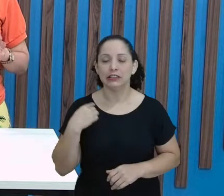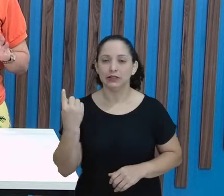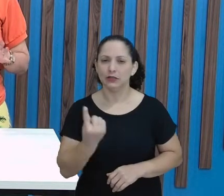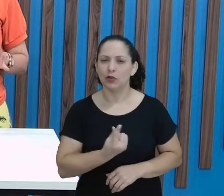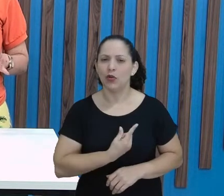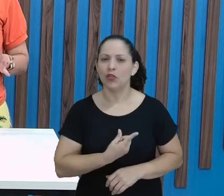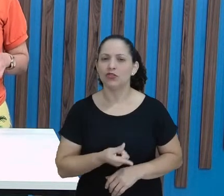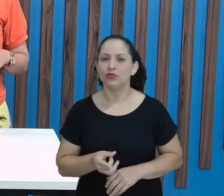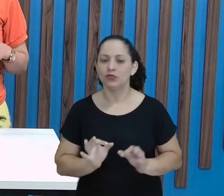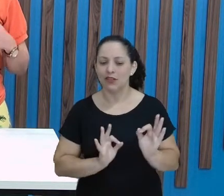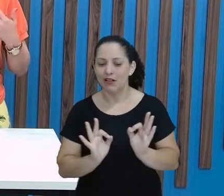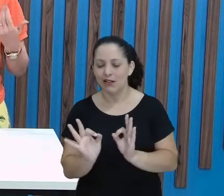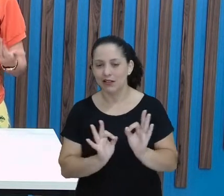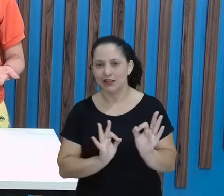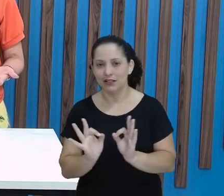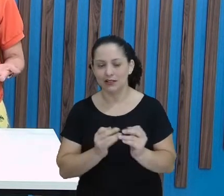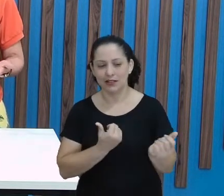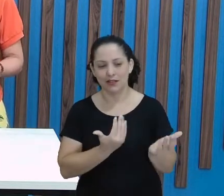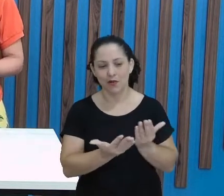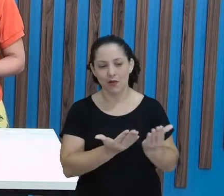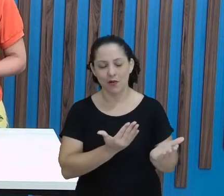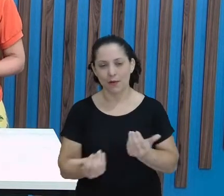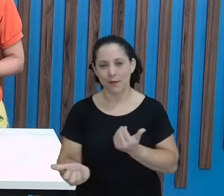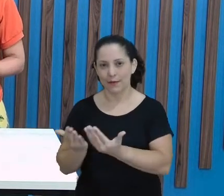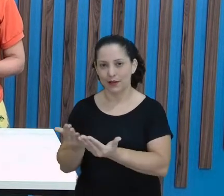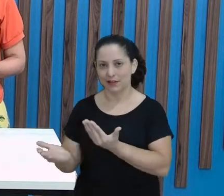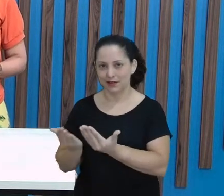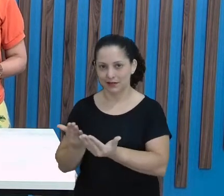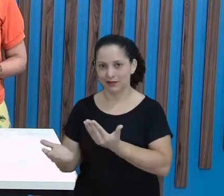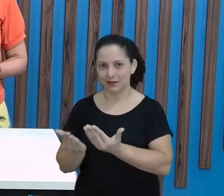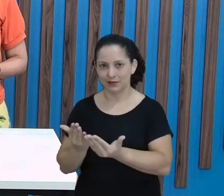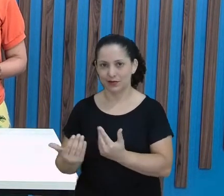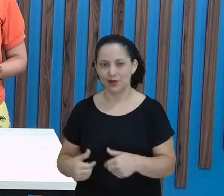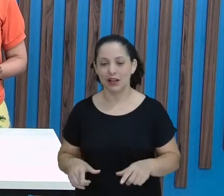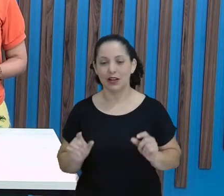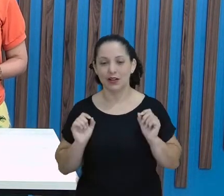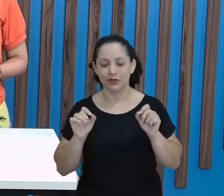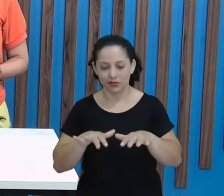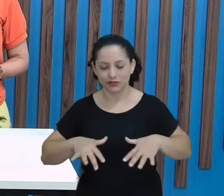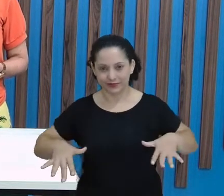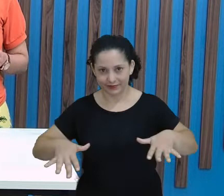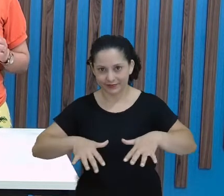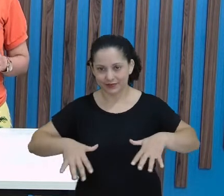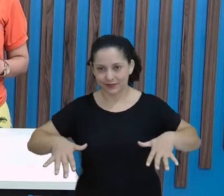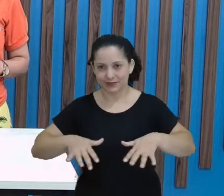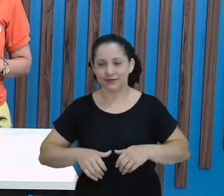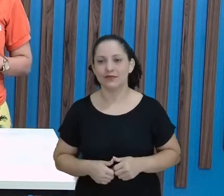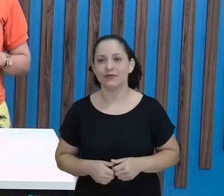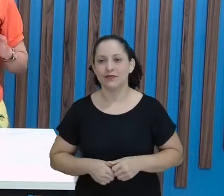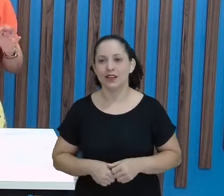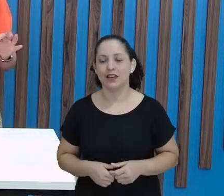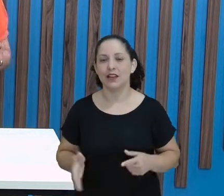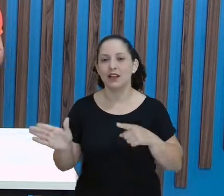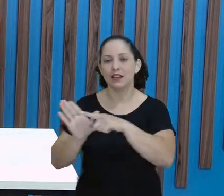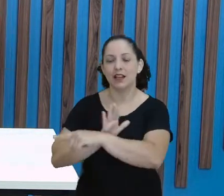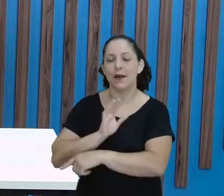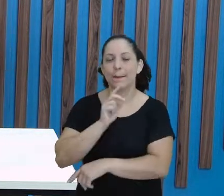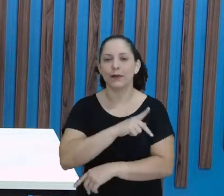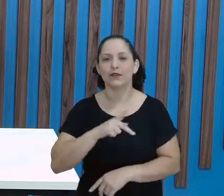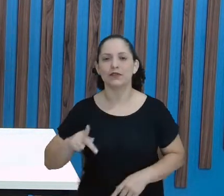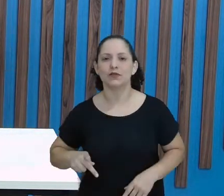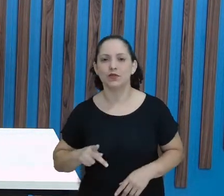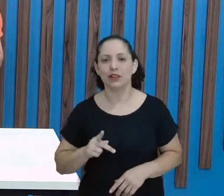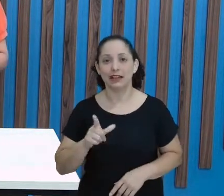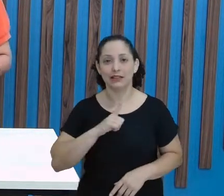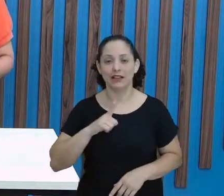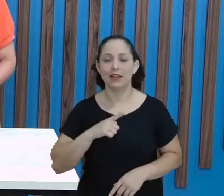fazendo exatamente comparação e medida aqui das figuras planas. Professora Casey, a turminha está acompanhando